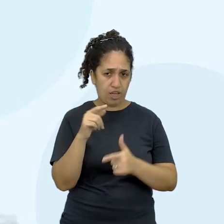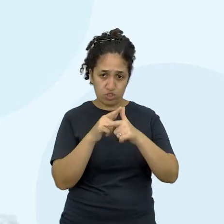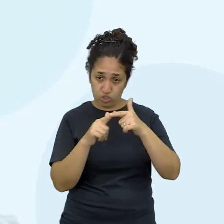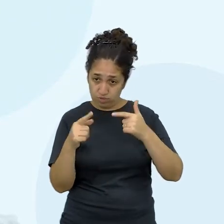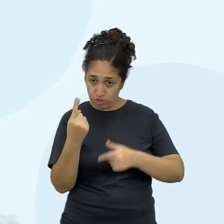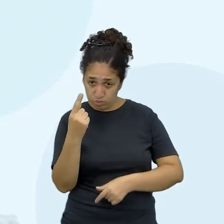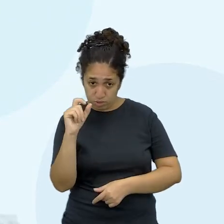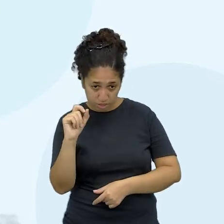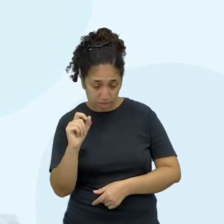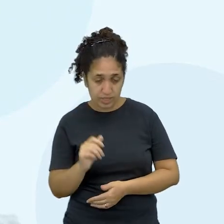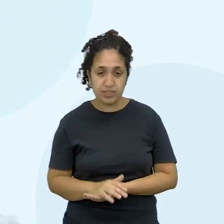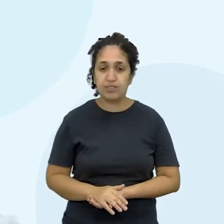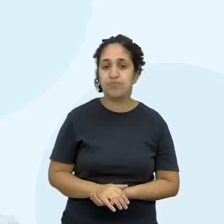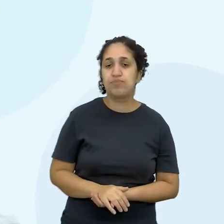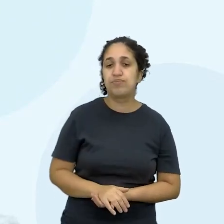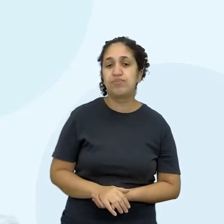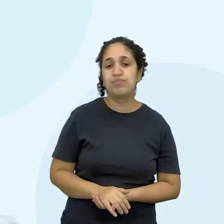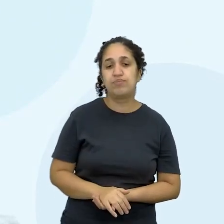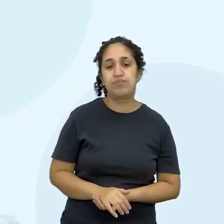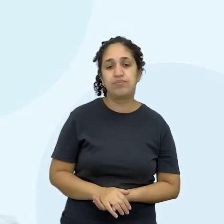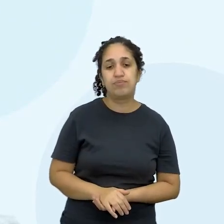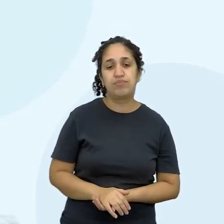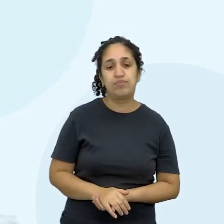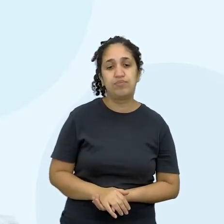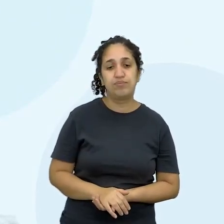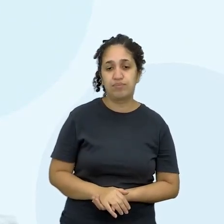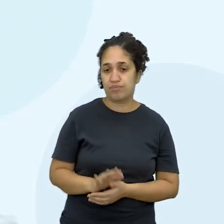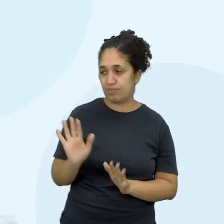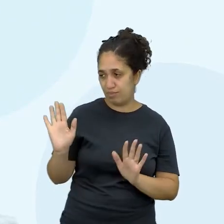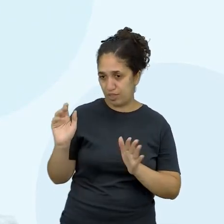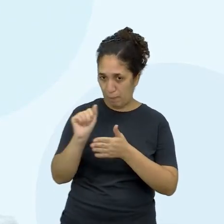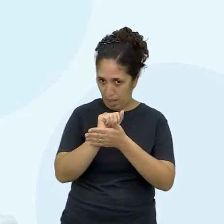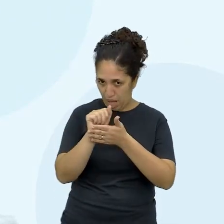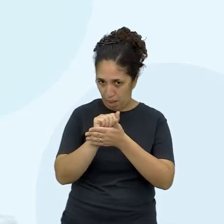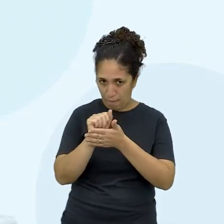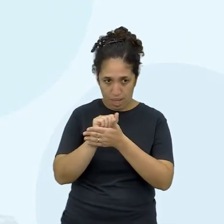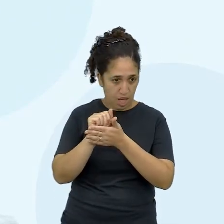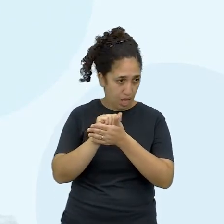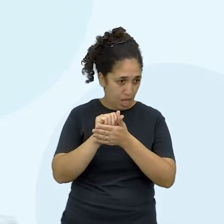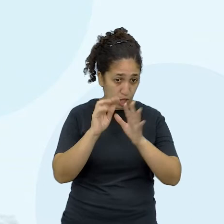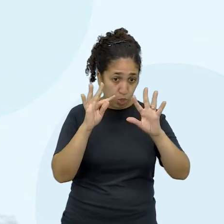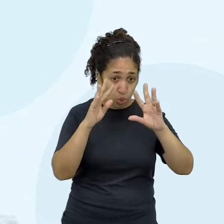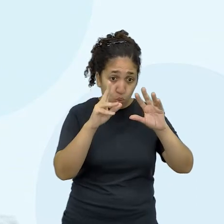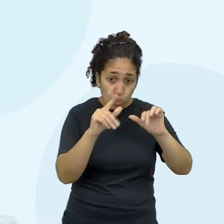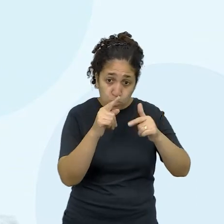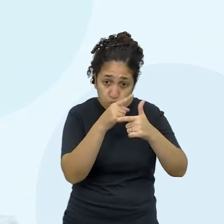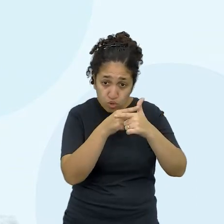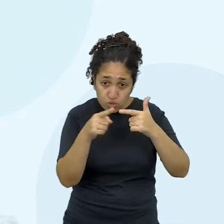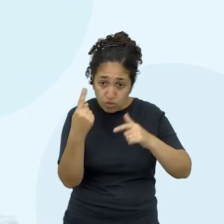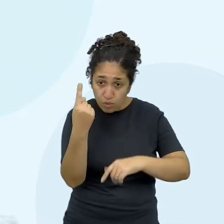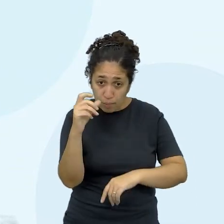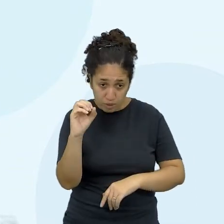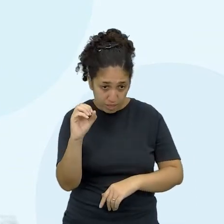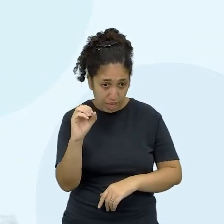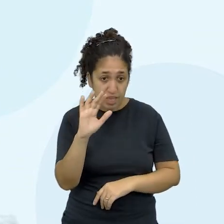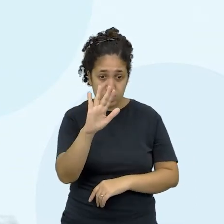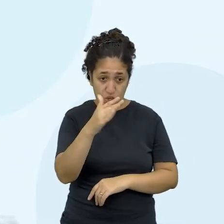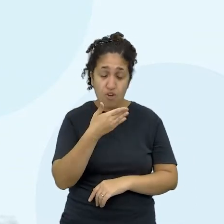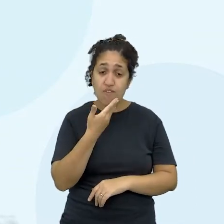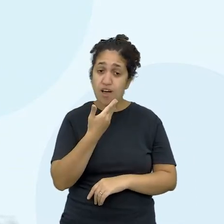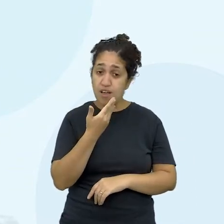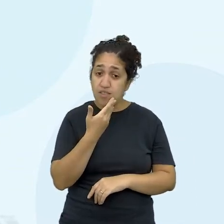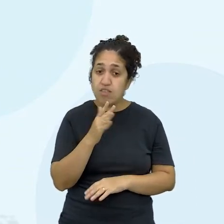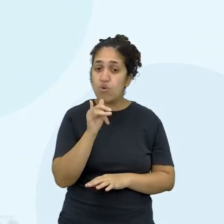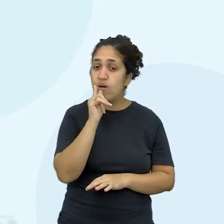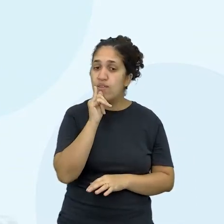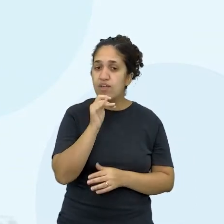então. Então aqui vai ficar todo mundo dividido por 10, gente. Facinho a conta, só para dar o exemplo.